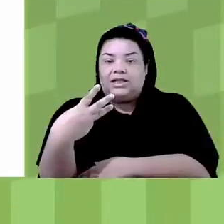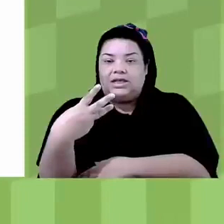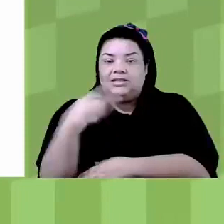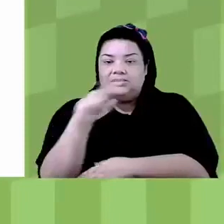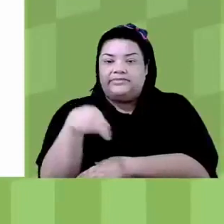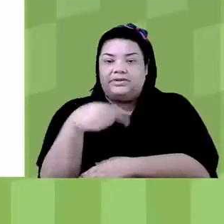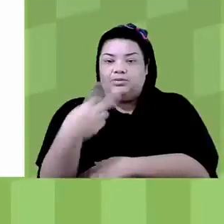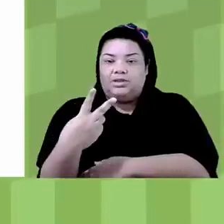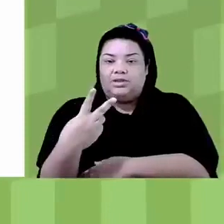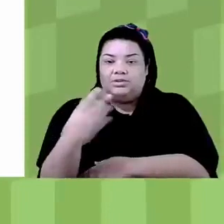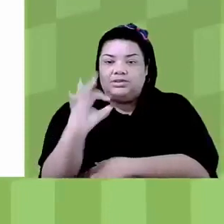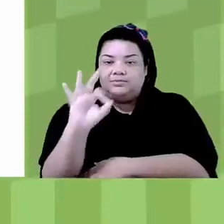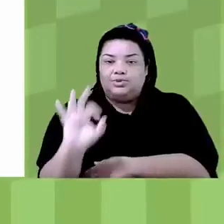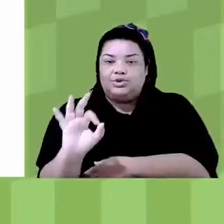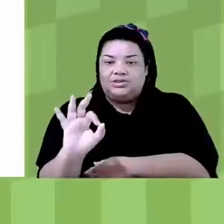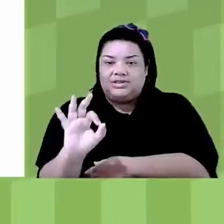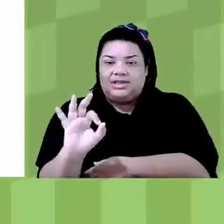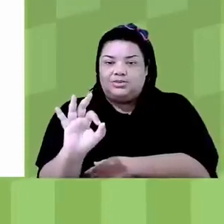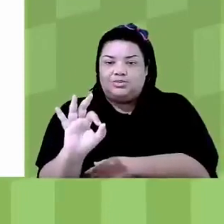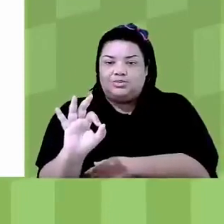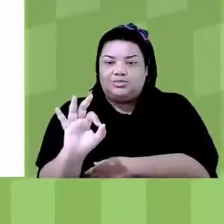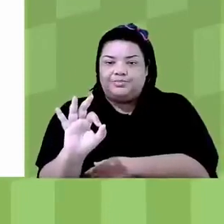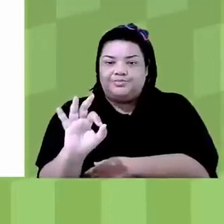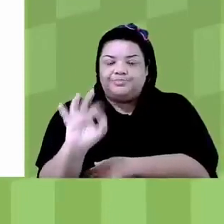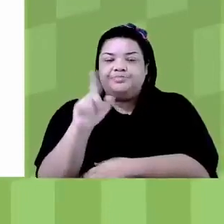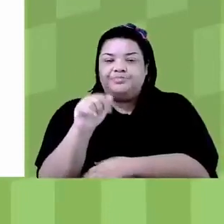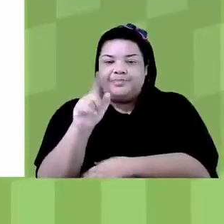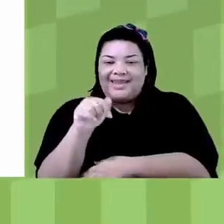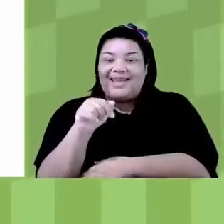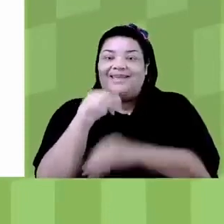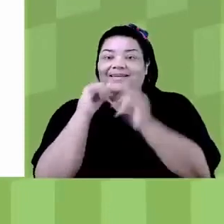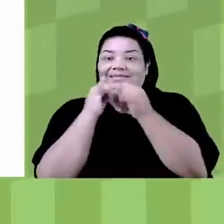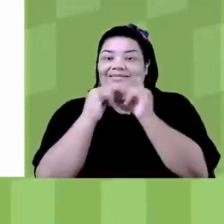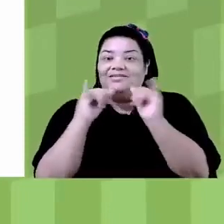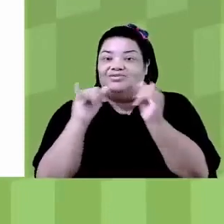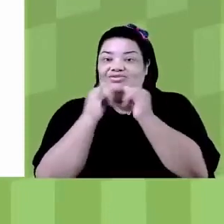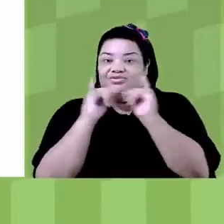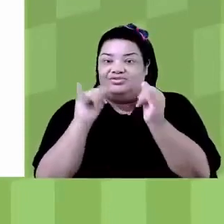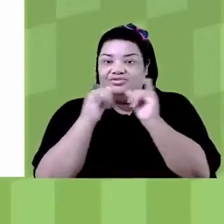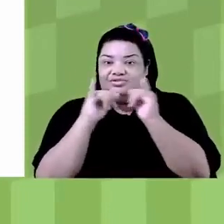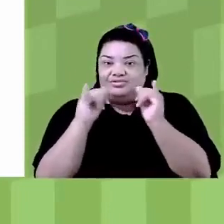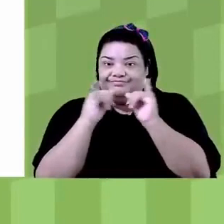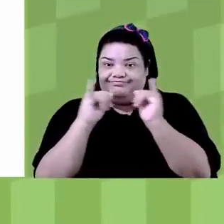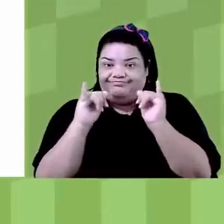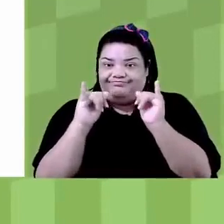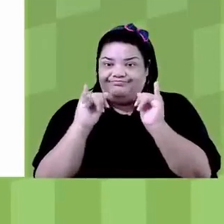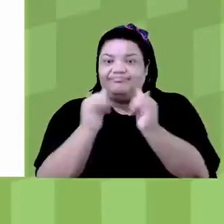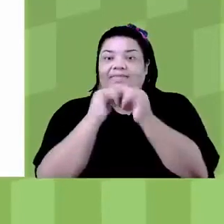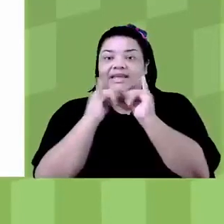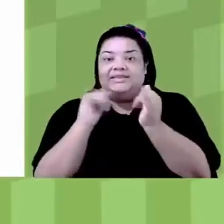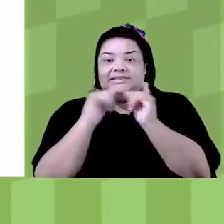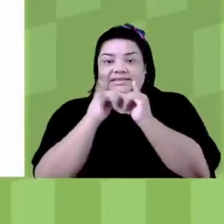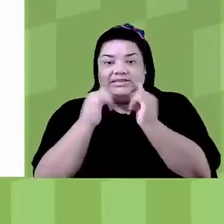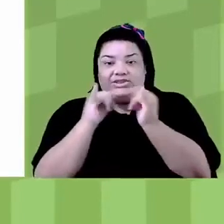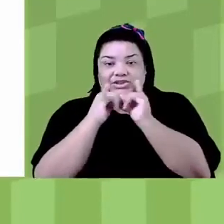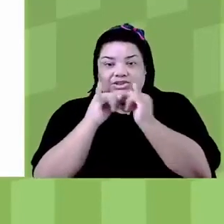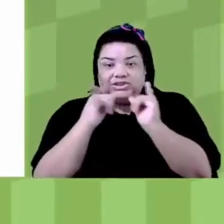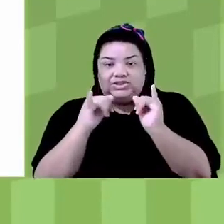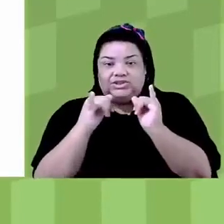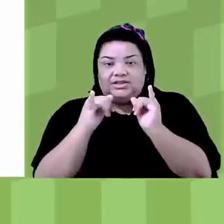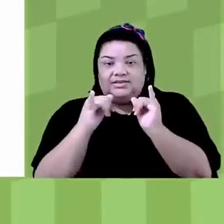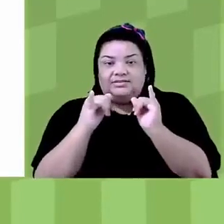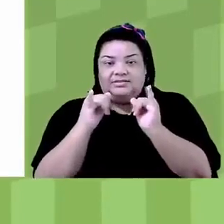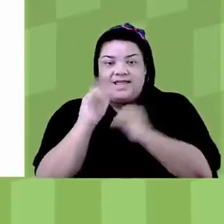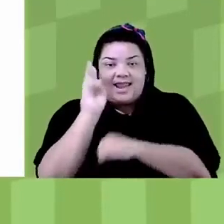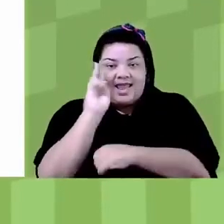73,2% das emissões, vem de consumo de energia. E energia, lembra aquela energia